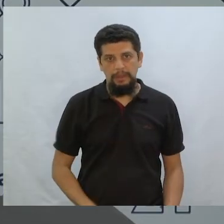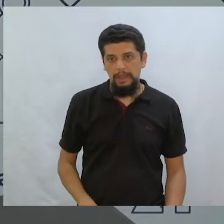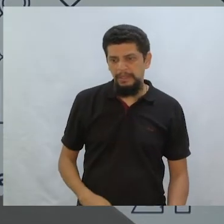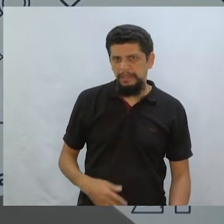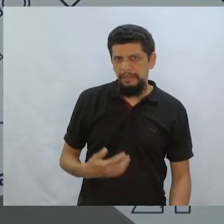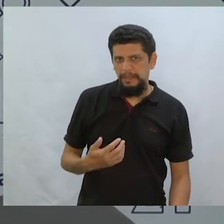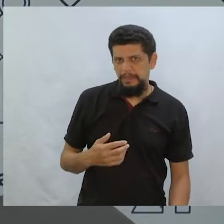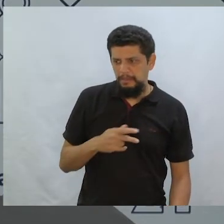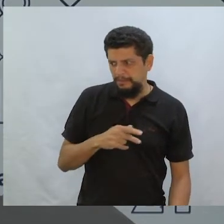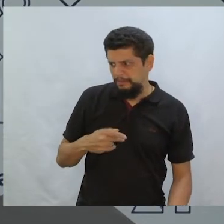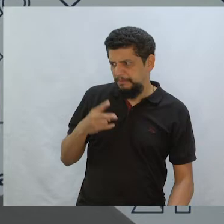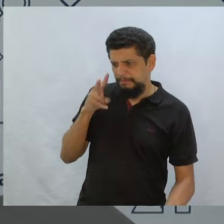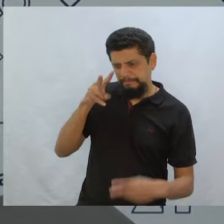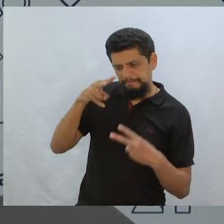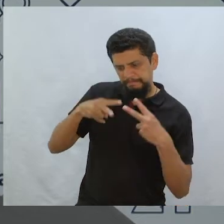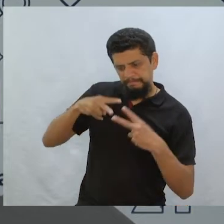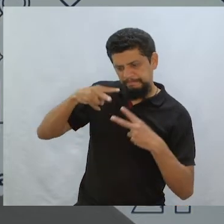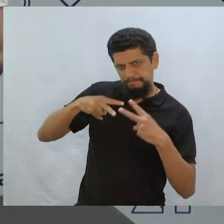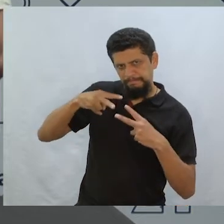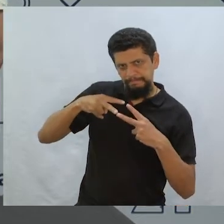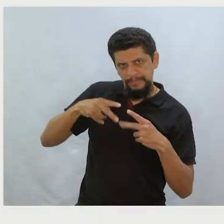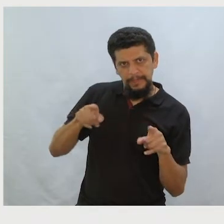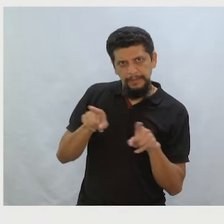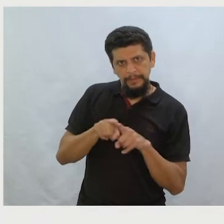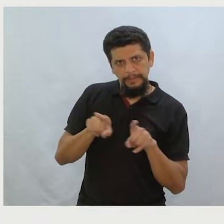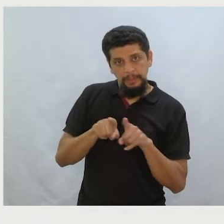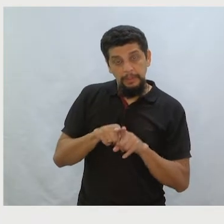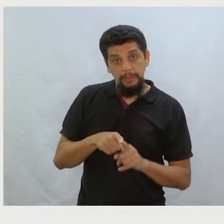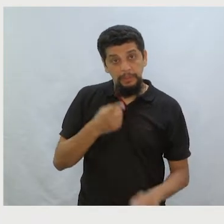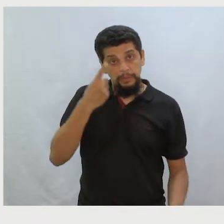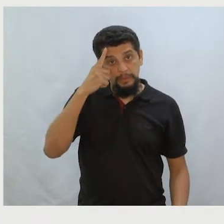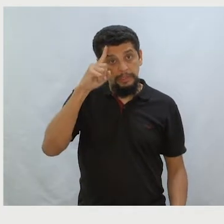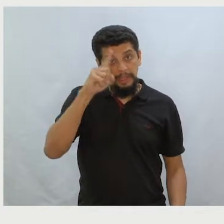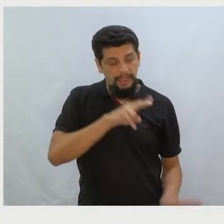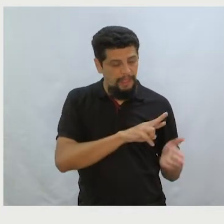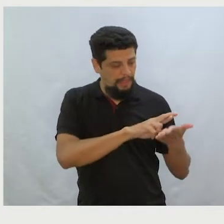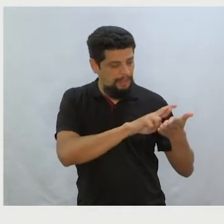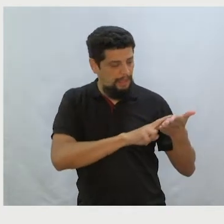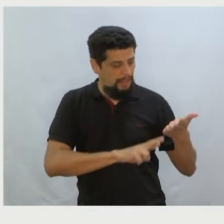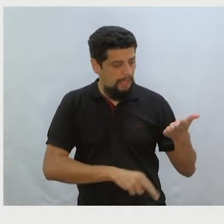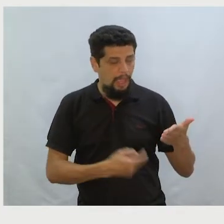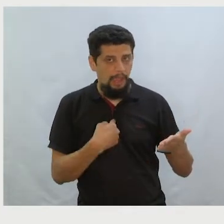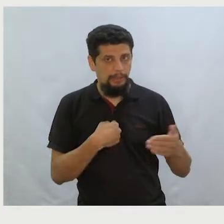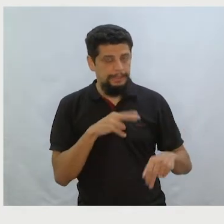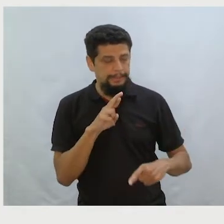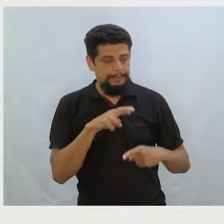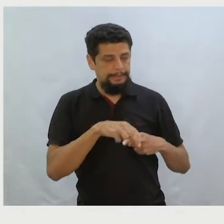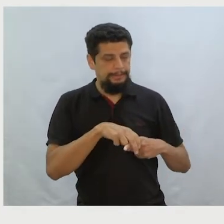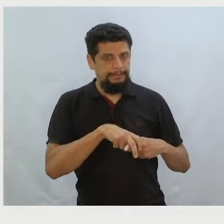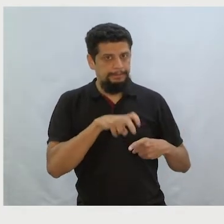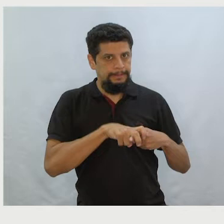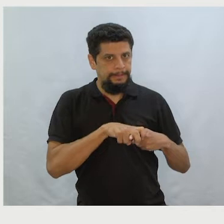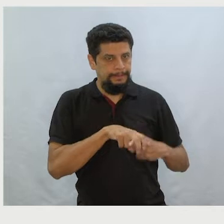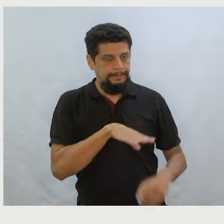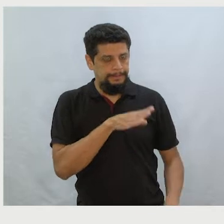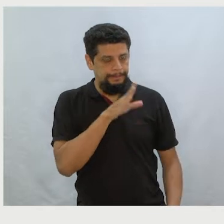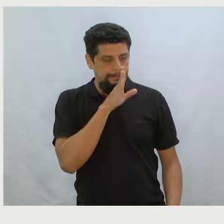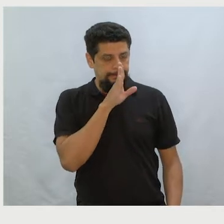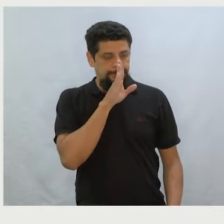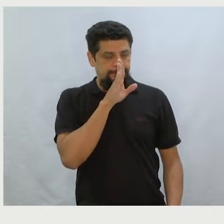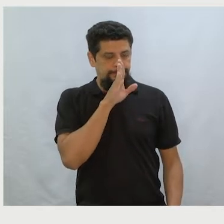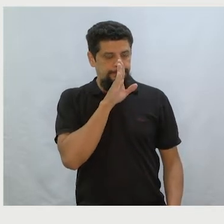professora ficou me olando de no igual no dia daação então eu meente esperando uma daquelas